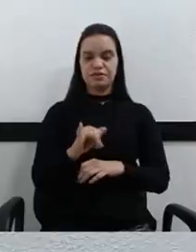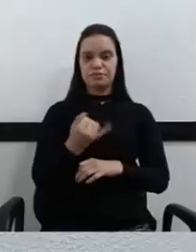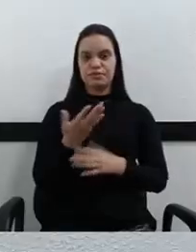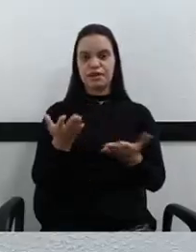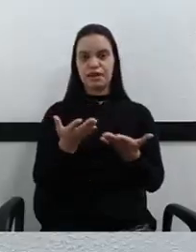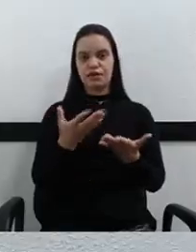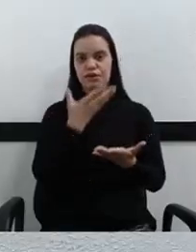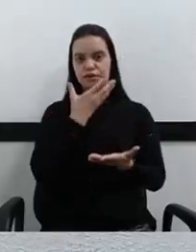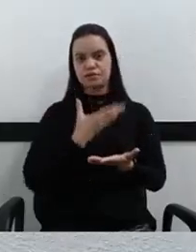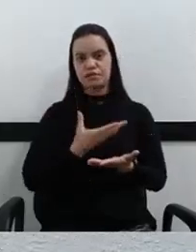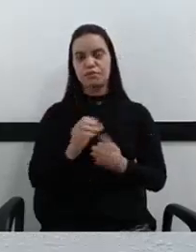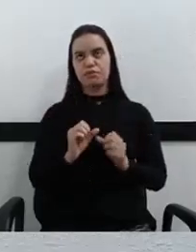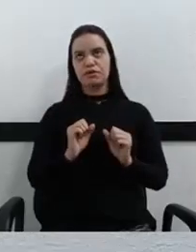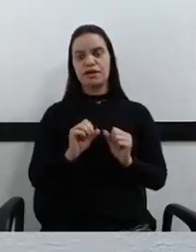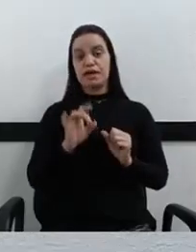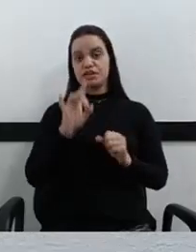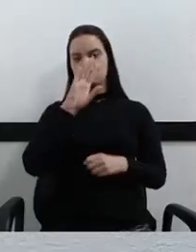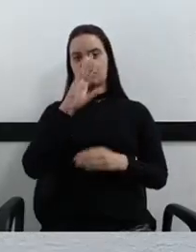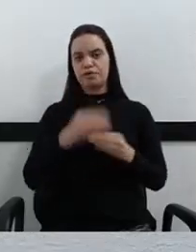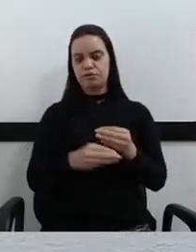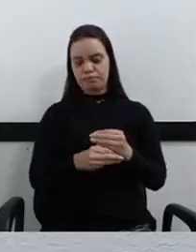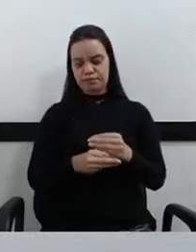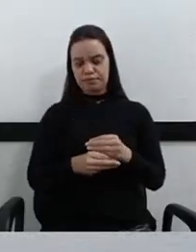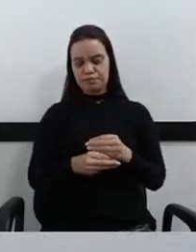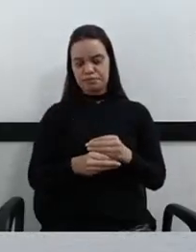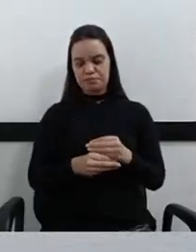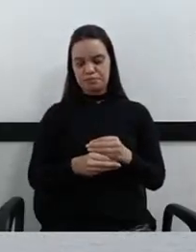Não, sim, tudo bem. Então, só para...